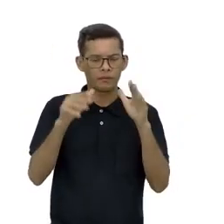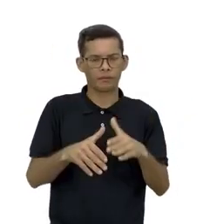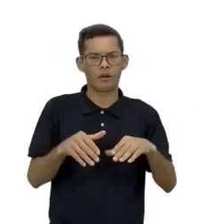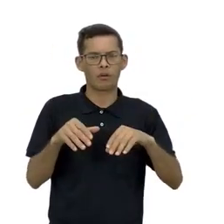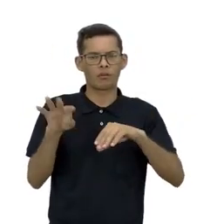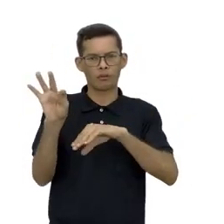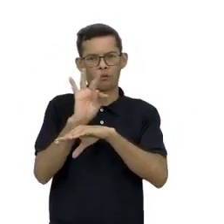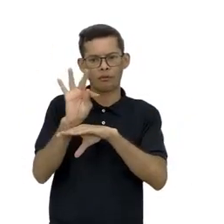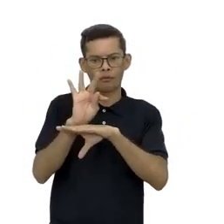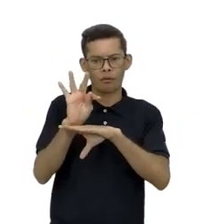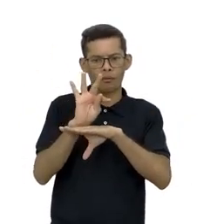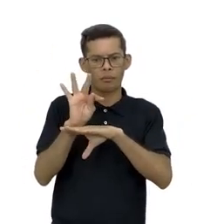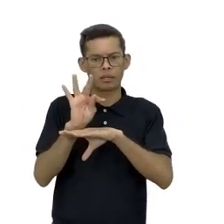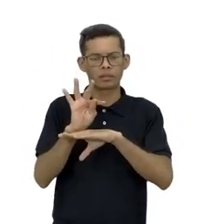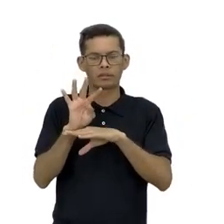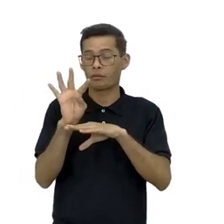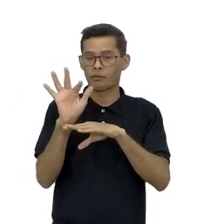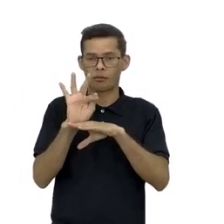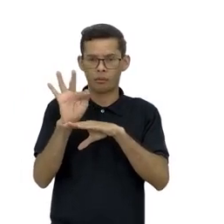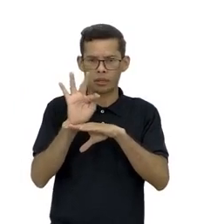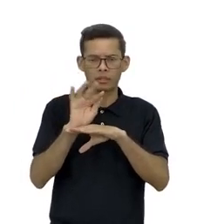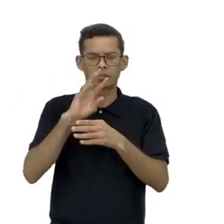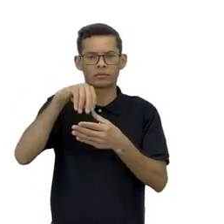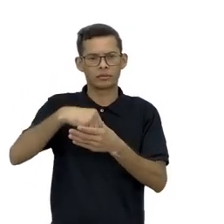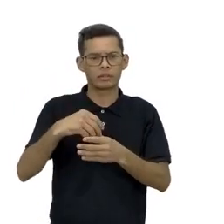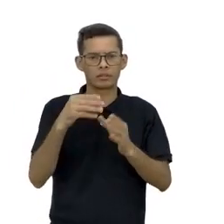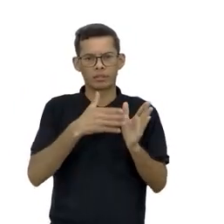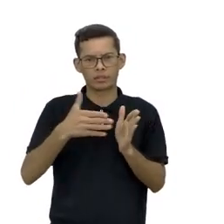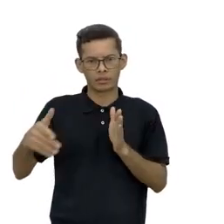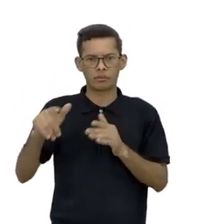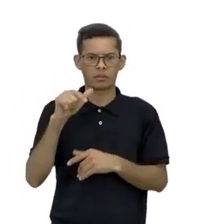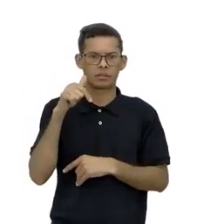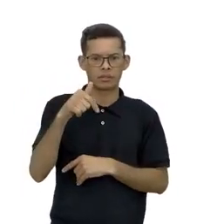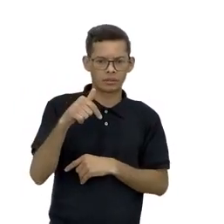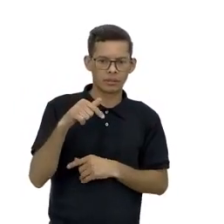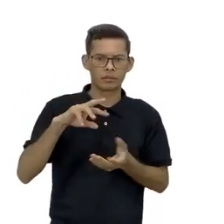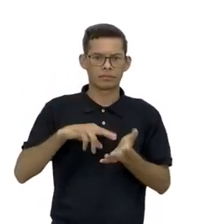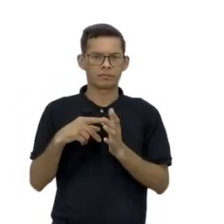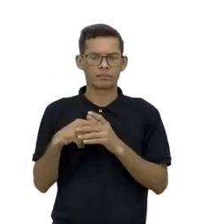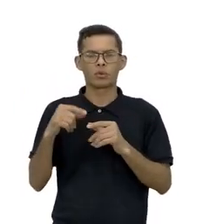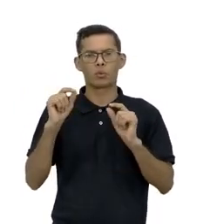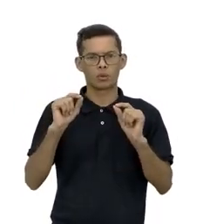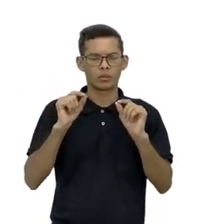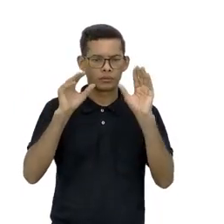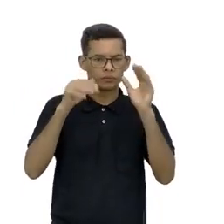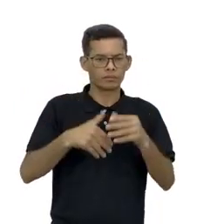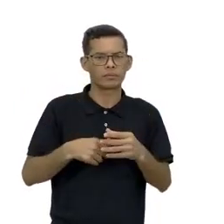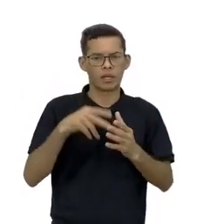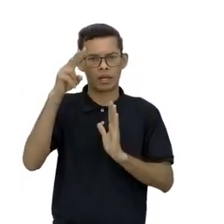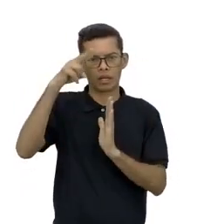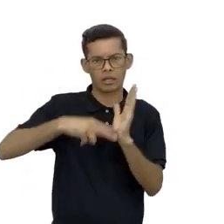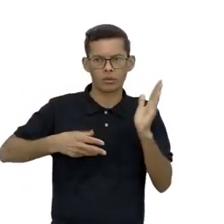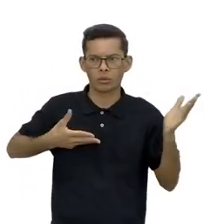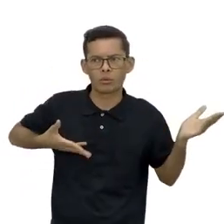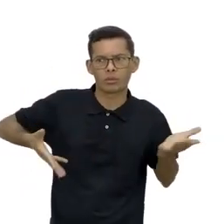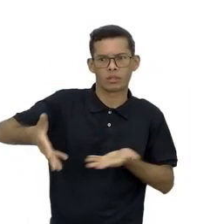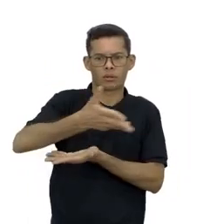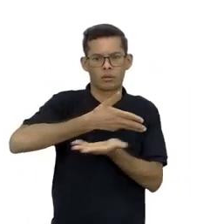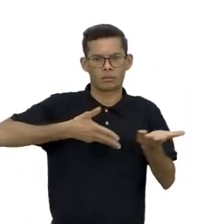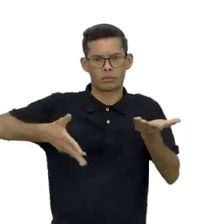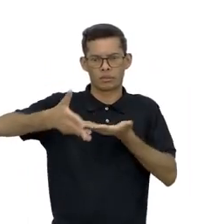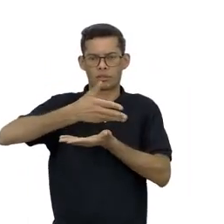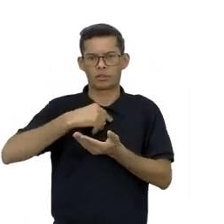da sequência didática 7 foram as funções da leitura colaborativa, né?